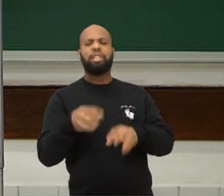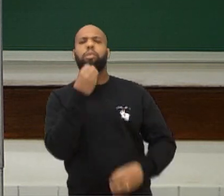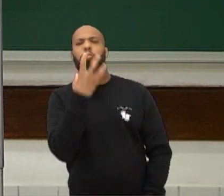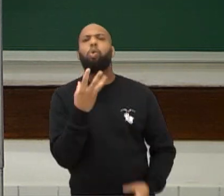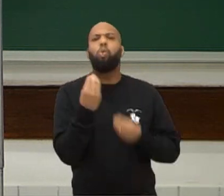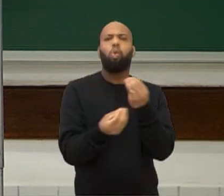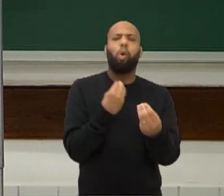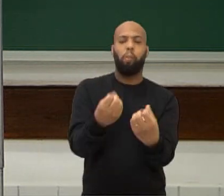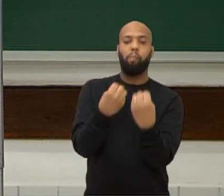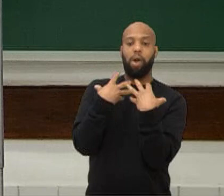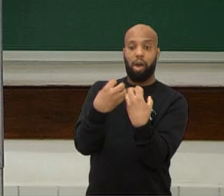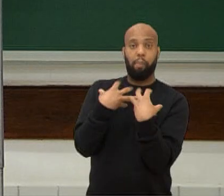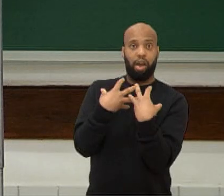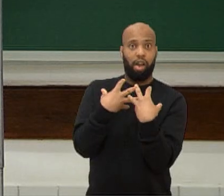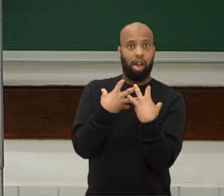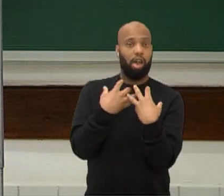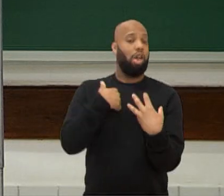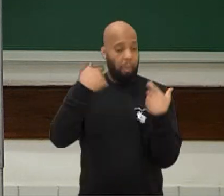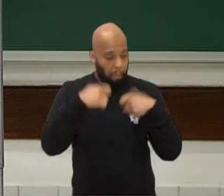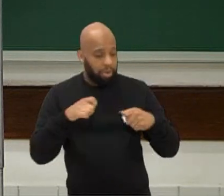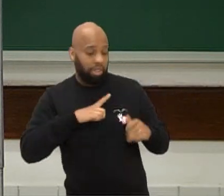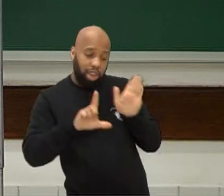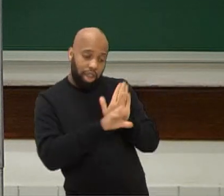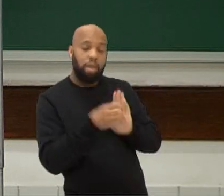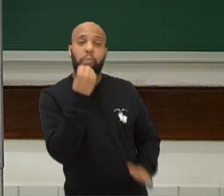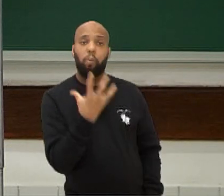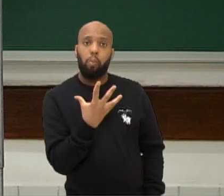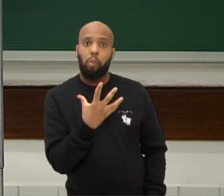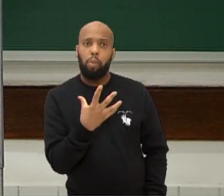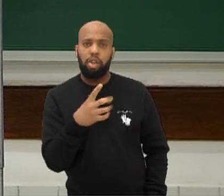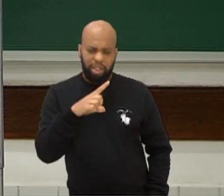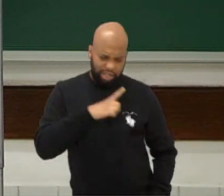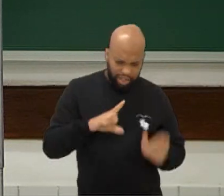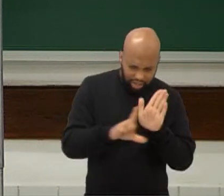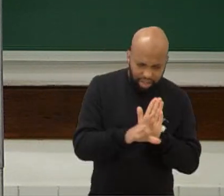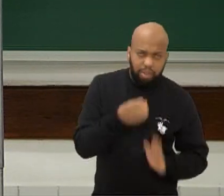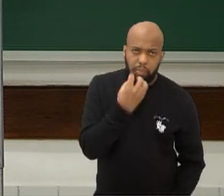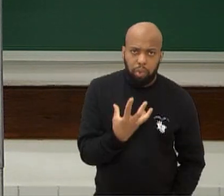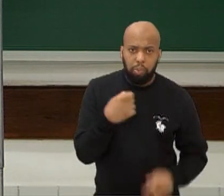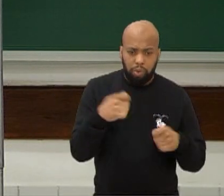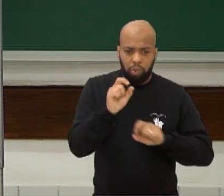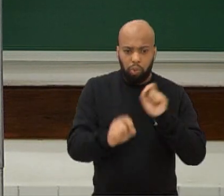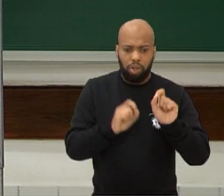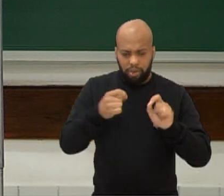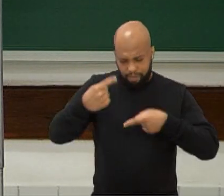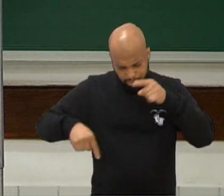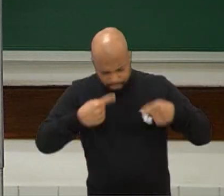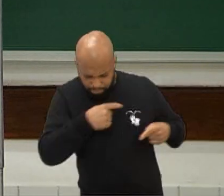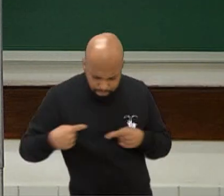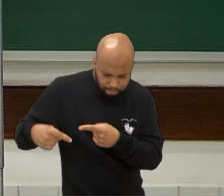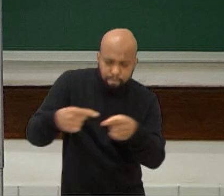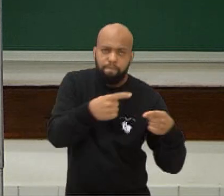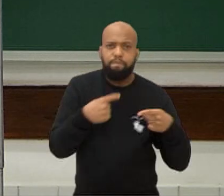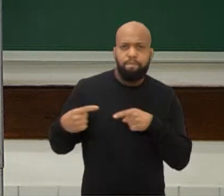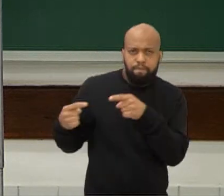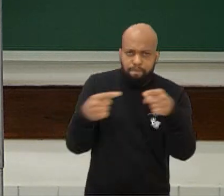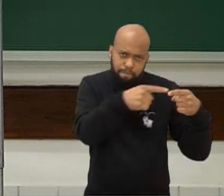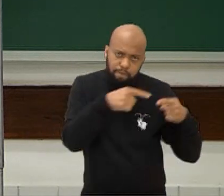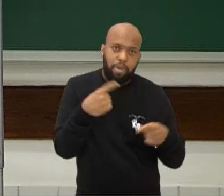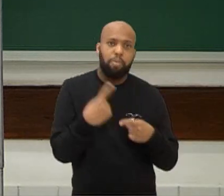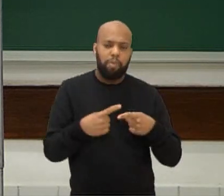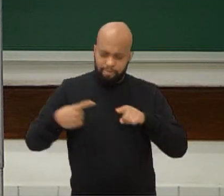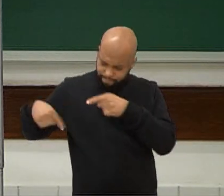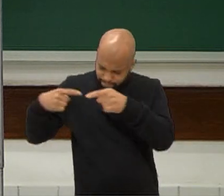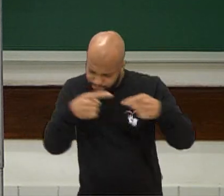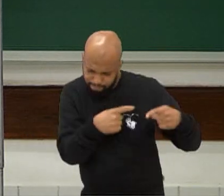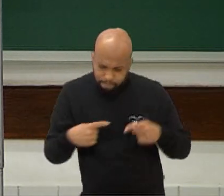eu preciso de boas leis. E para que eu tenha boas leis, eu preciso do conflito. O conflito é onde eu vou